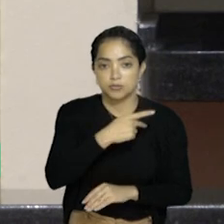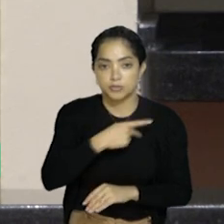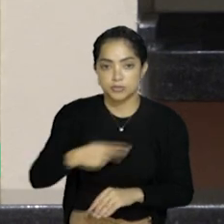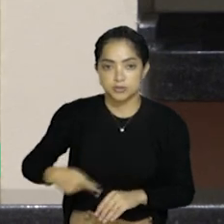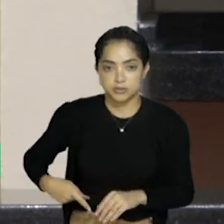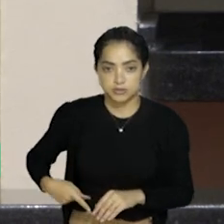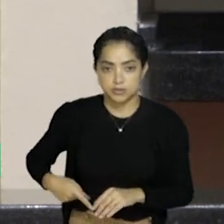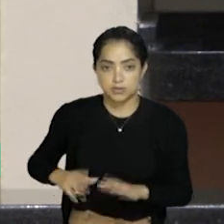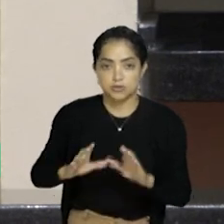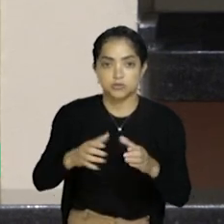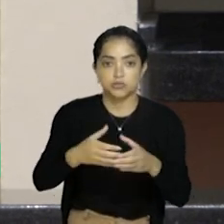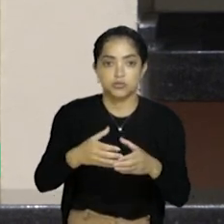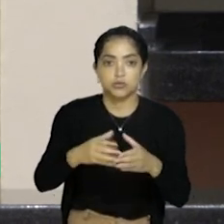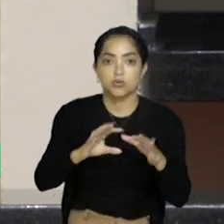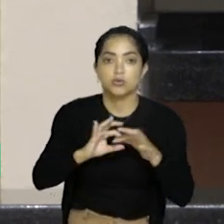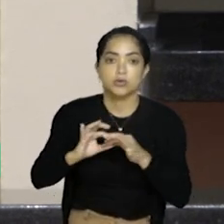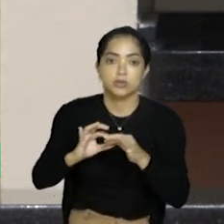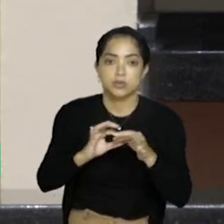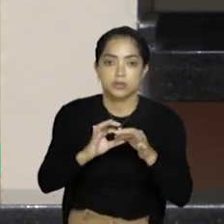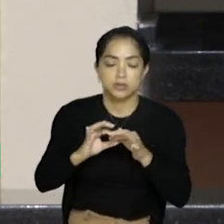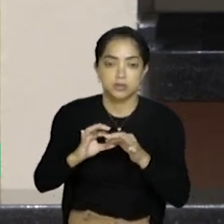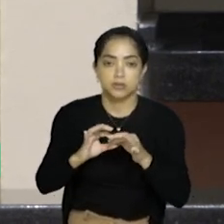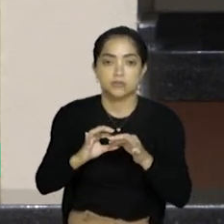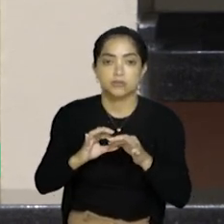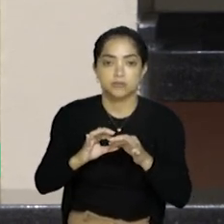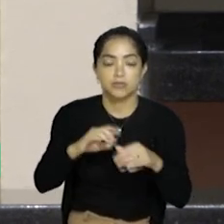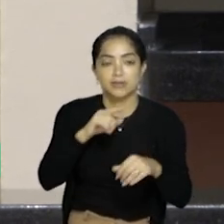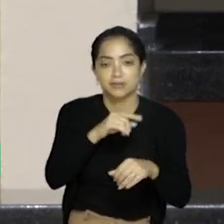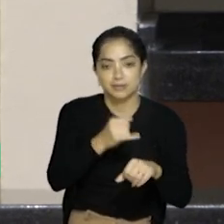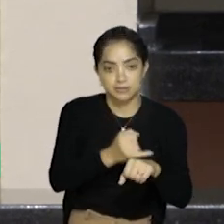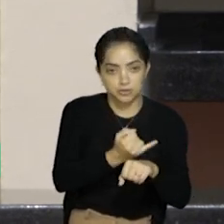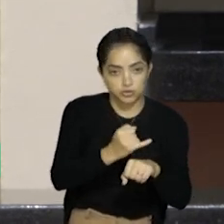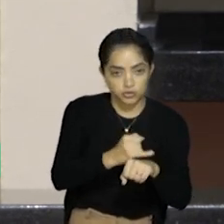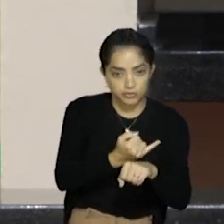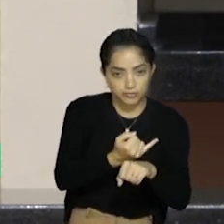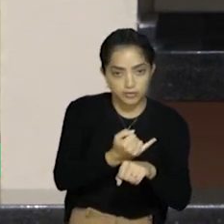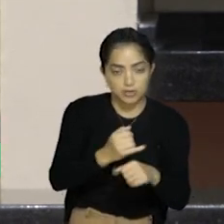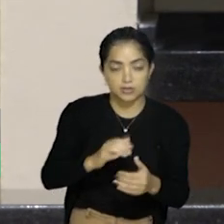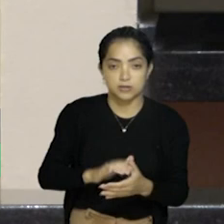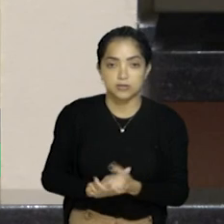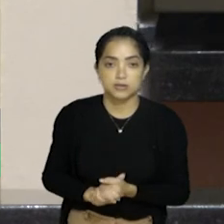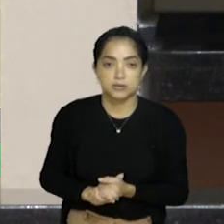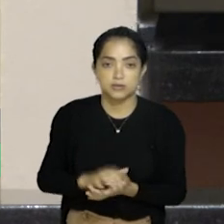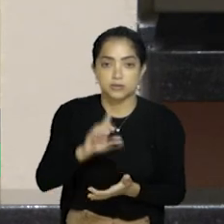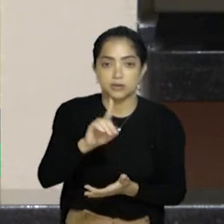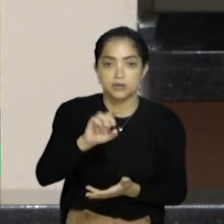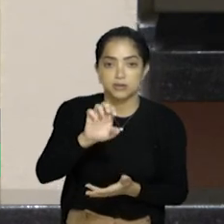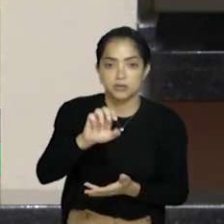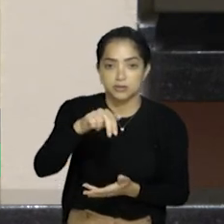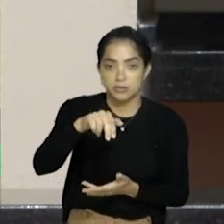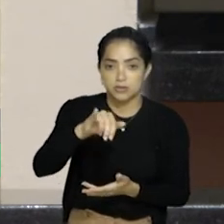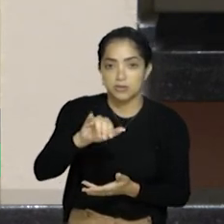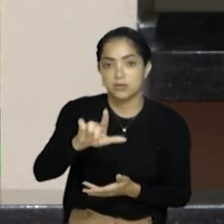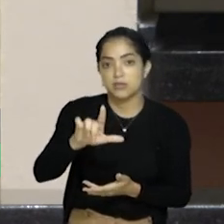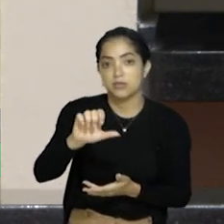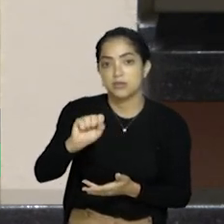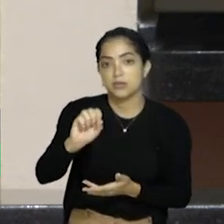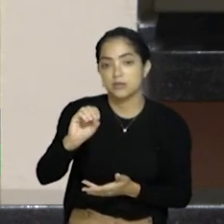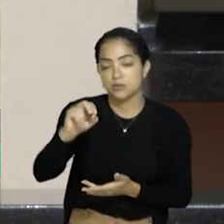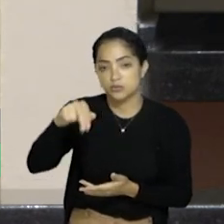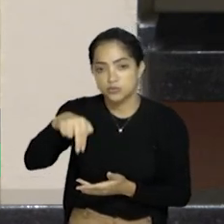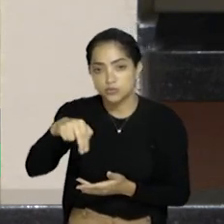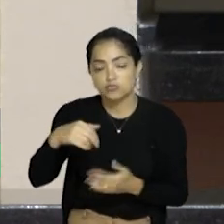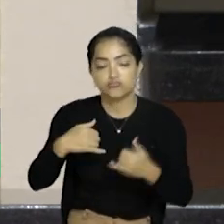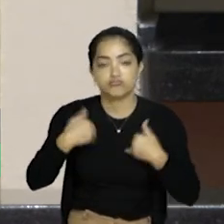União veterano do município de Joinville senhor Denilson dos Santos pela passagem